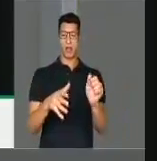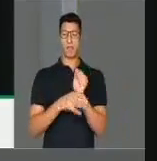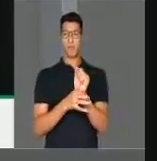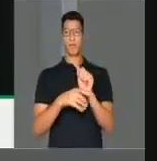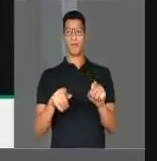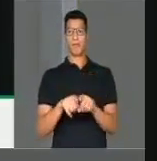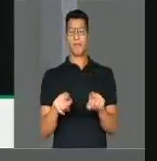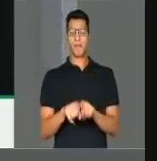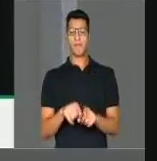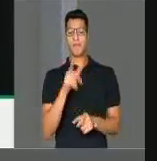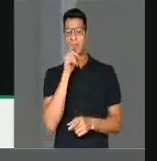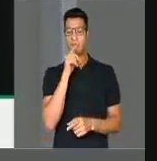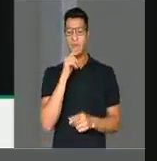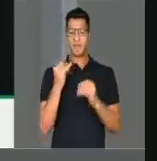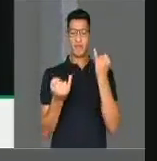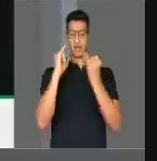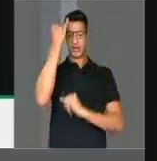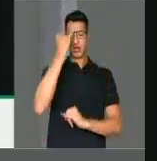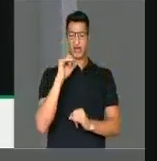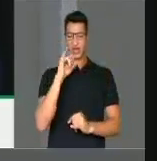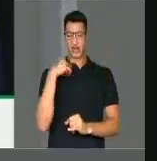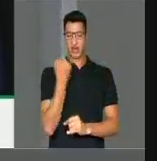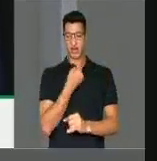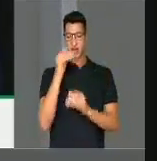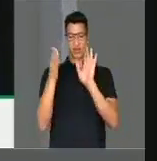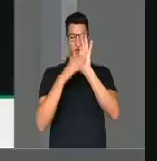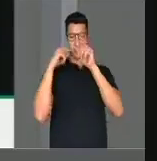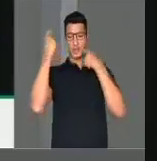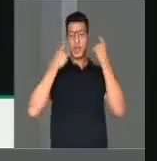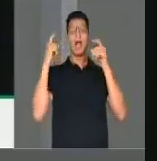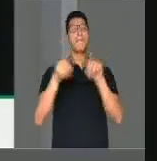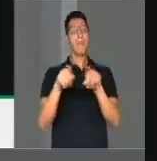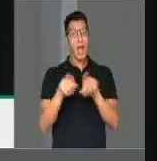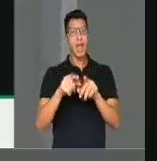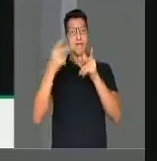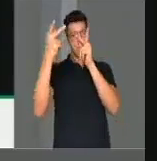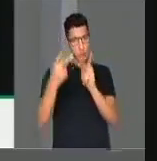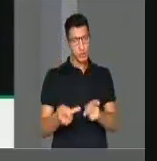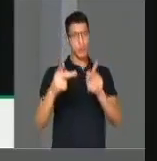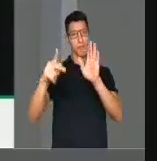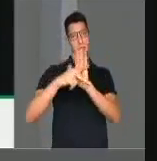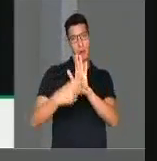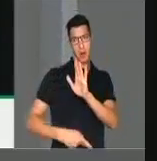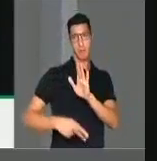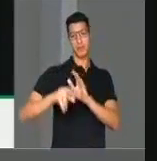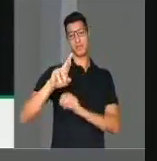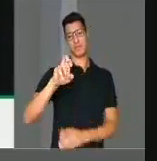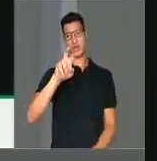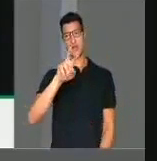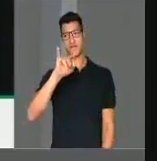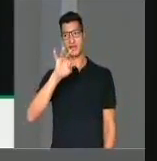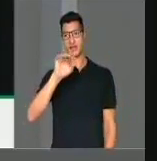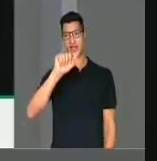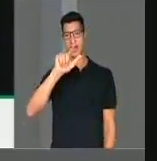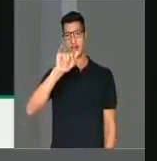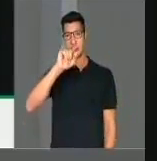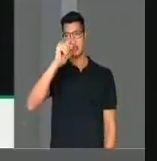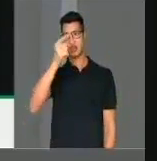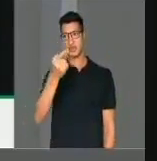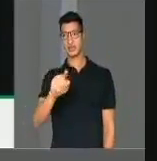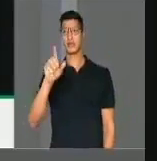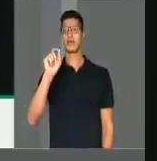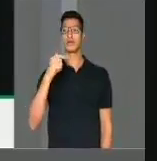irrigação, garantir água para a indústria, se nós não nos preocuparmos também com um projeto da